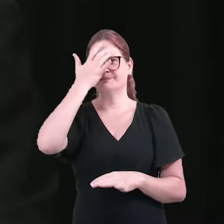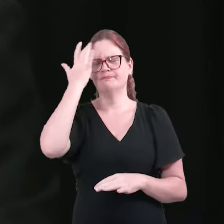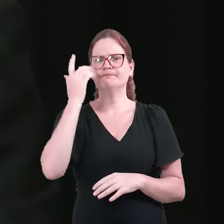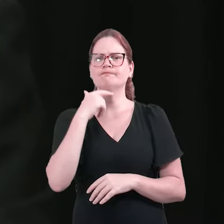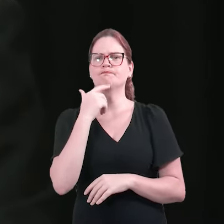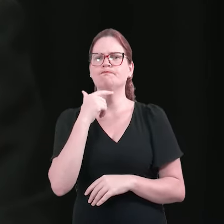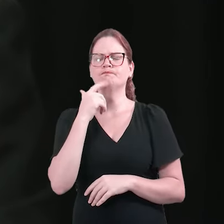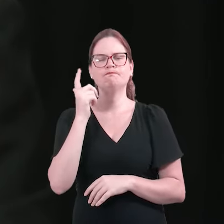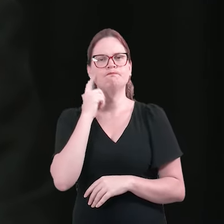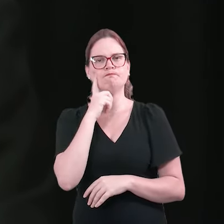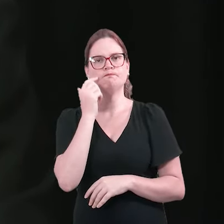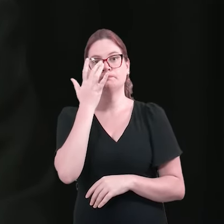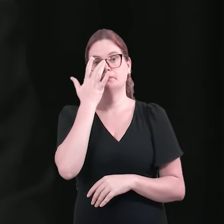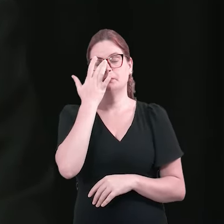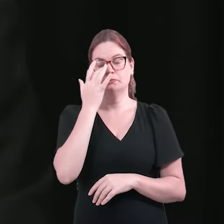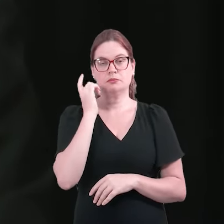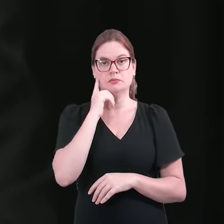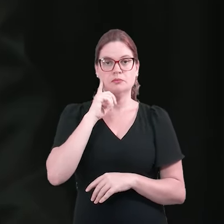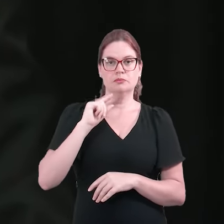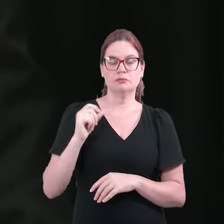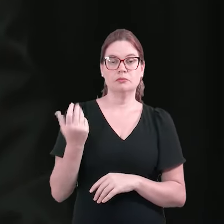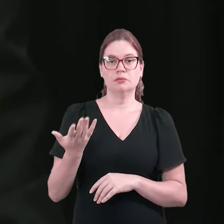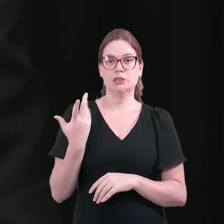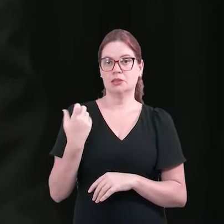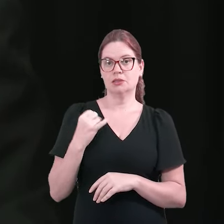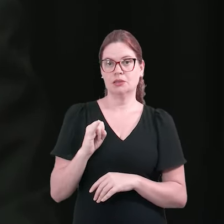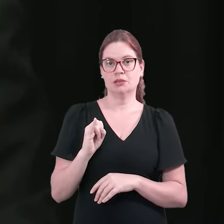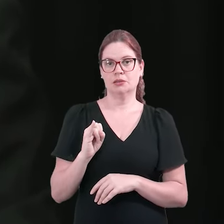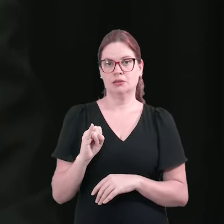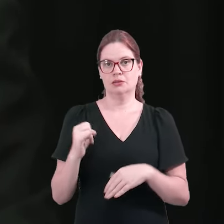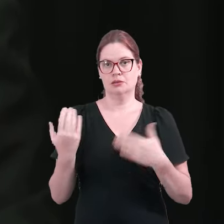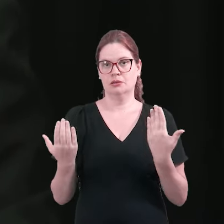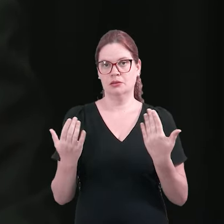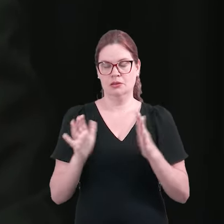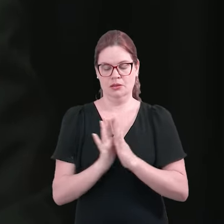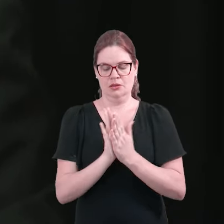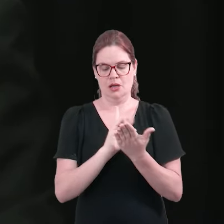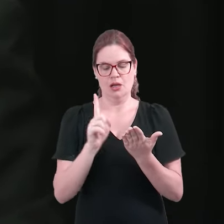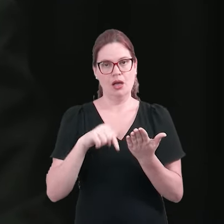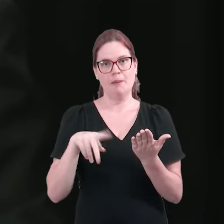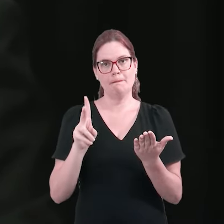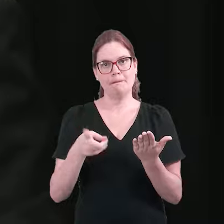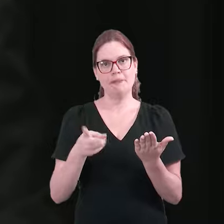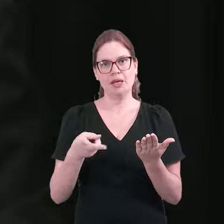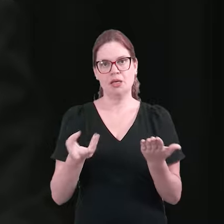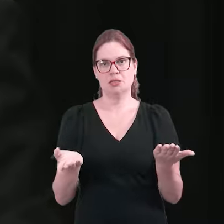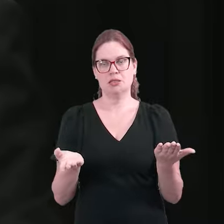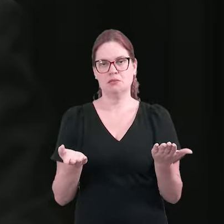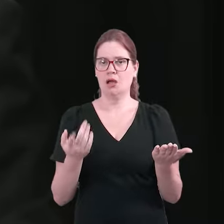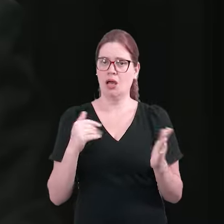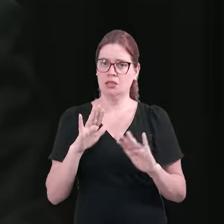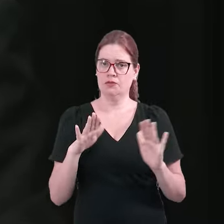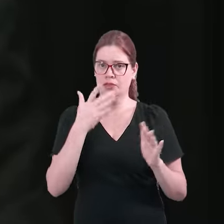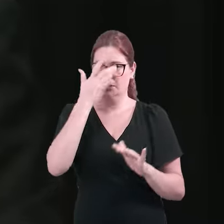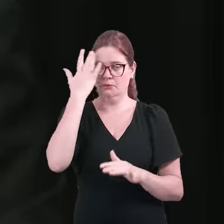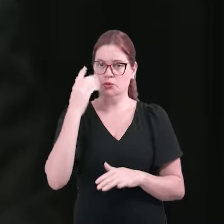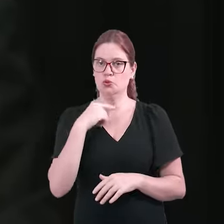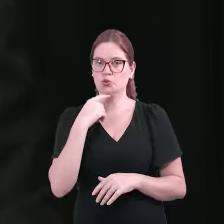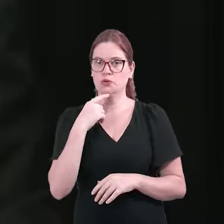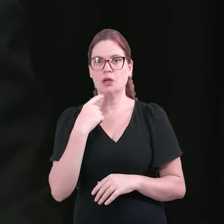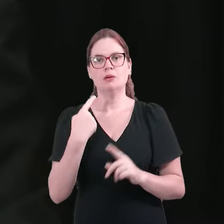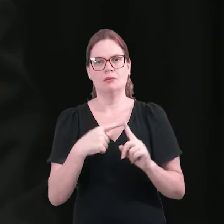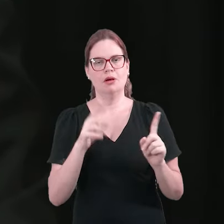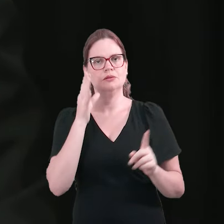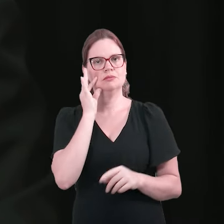se perguntar se a palavra ela é a mesma. A